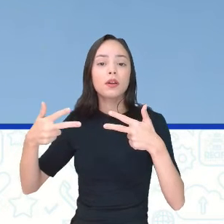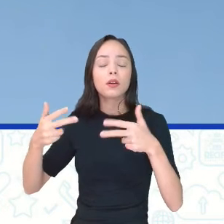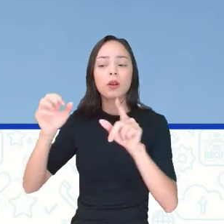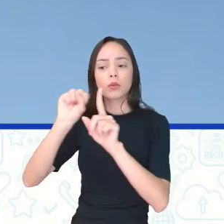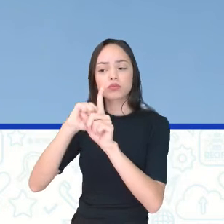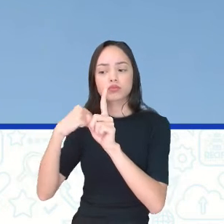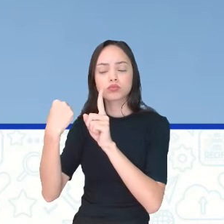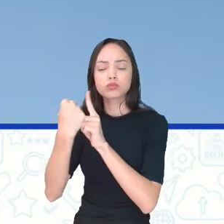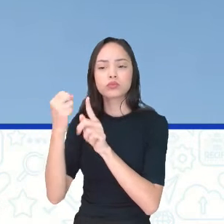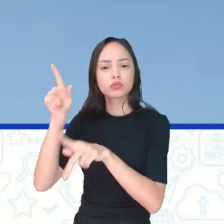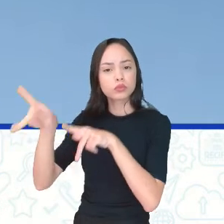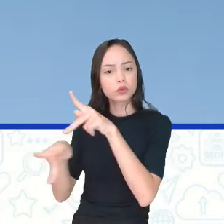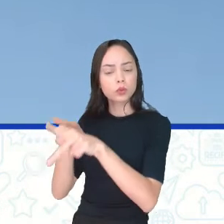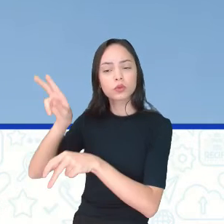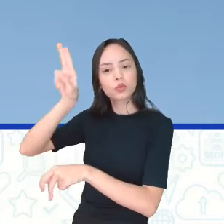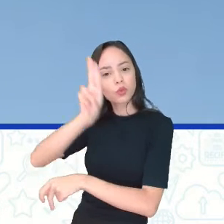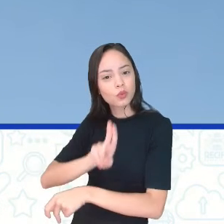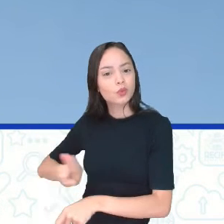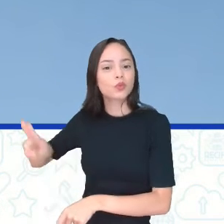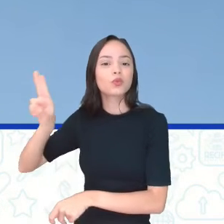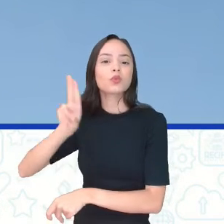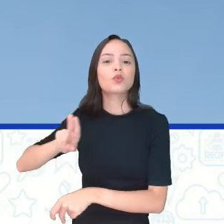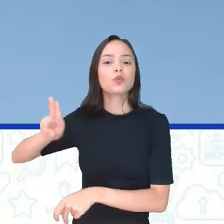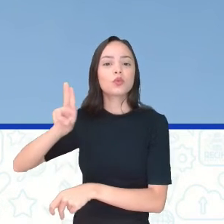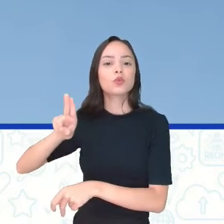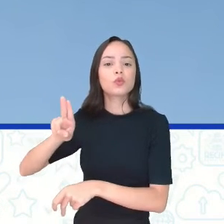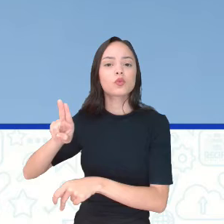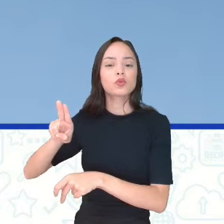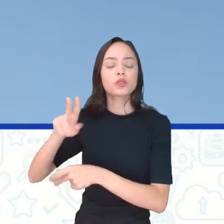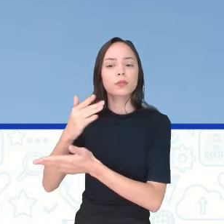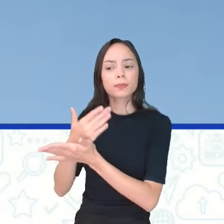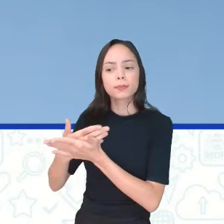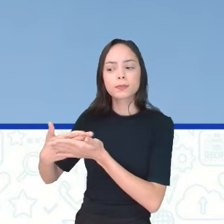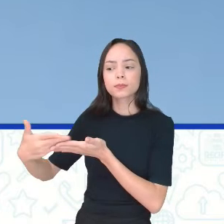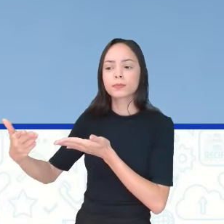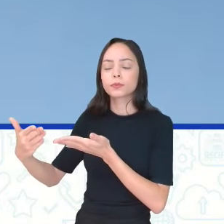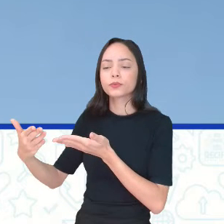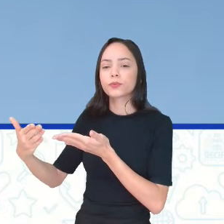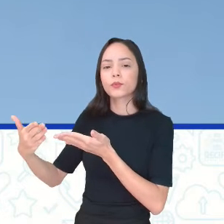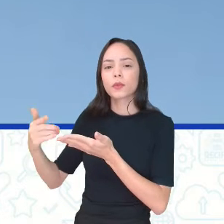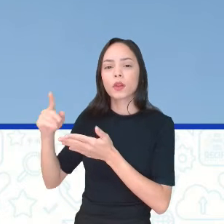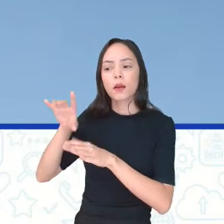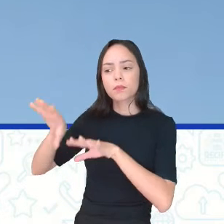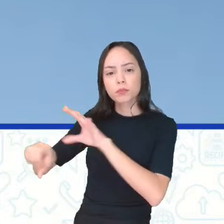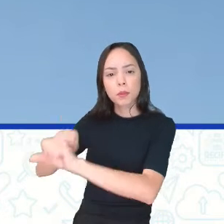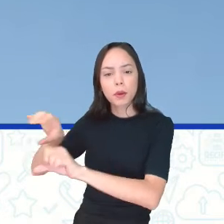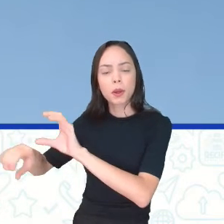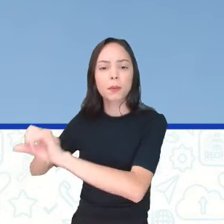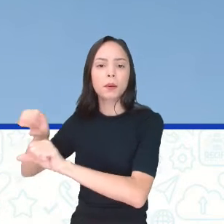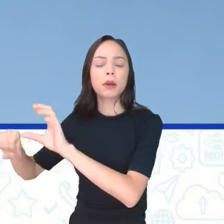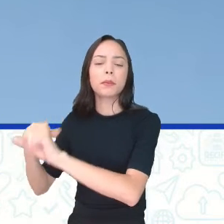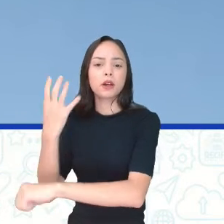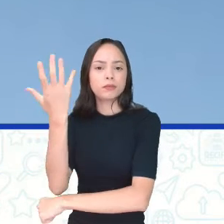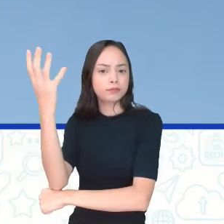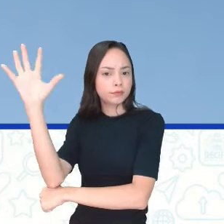humanidade utiliza para interagir com a natureza, né, para suprir as suas